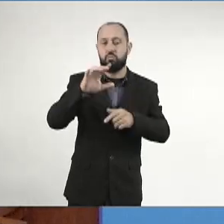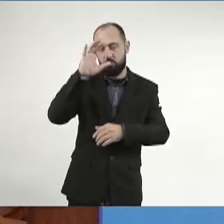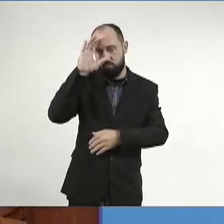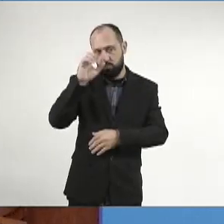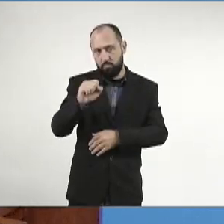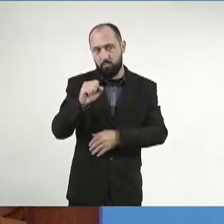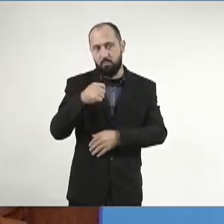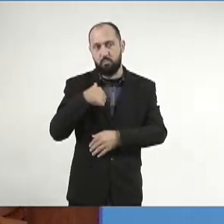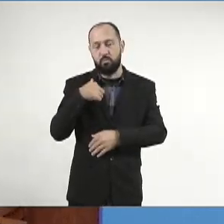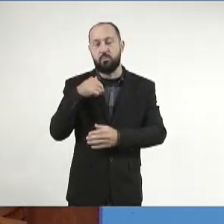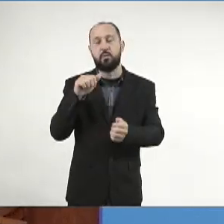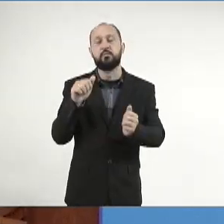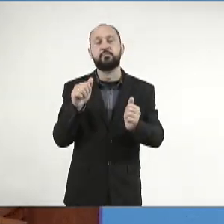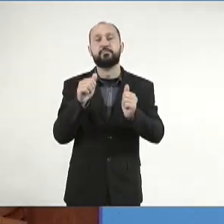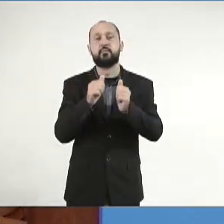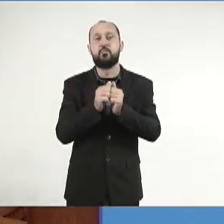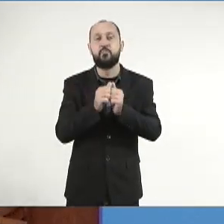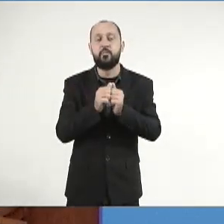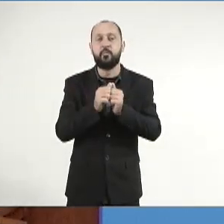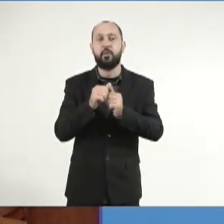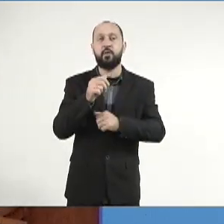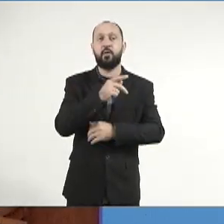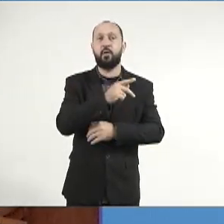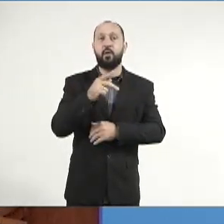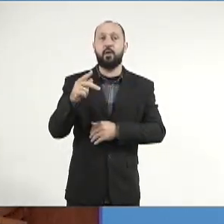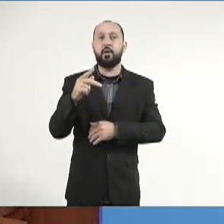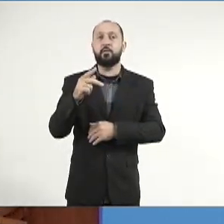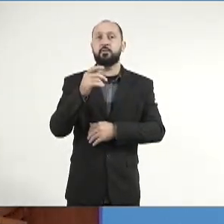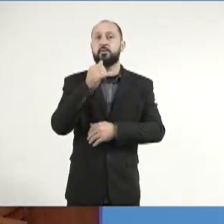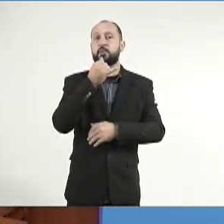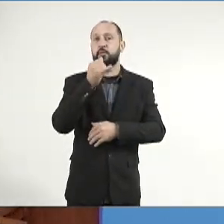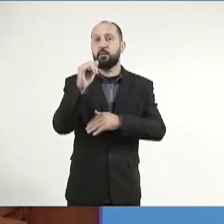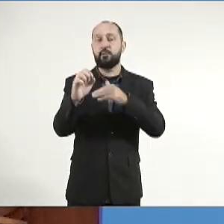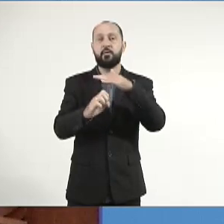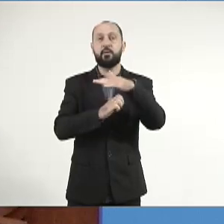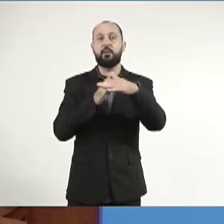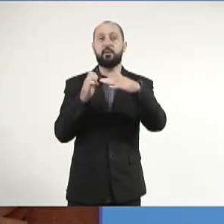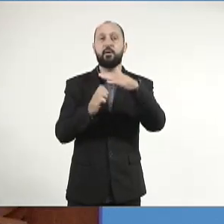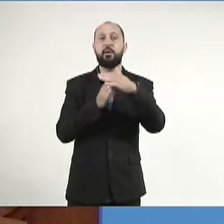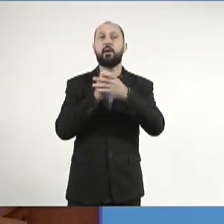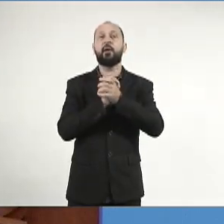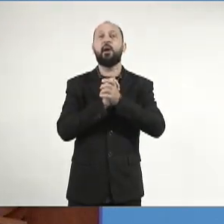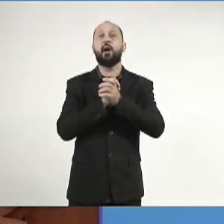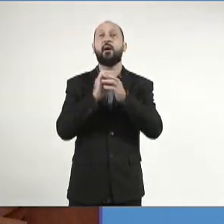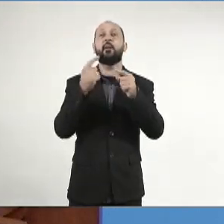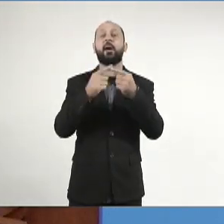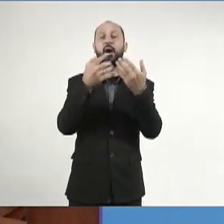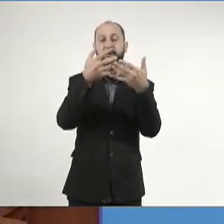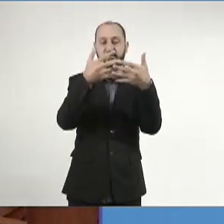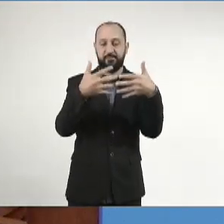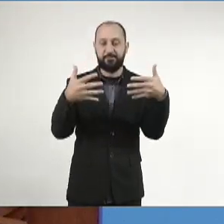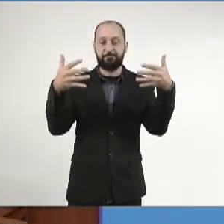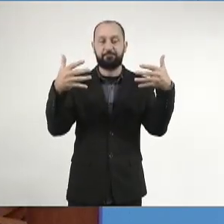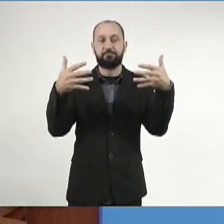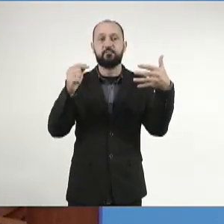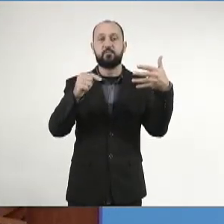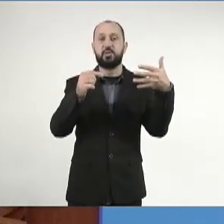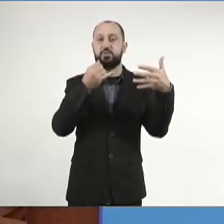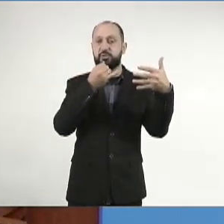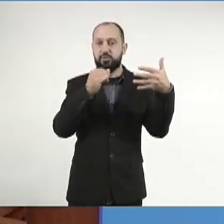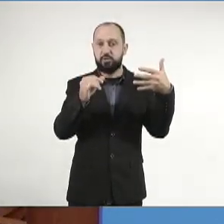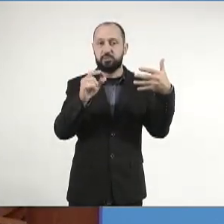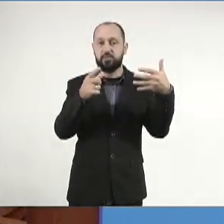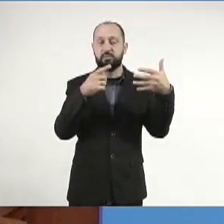questão, estive reunido com o presidente da Energisa, até porque esses fios de provedoras de internet